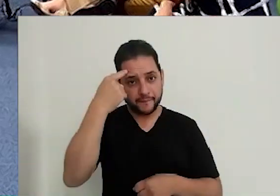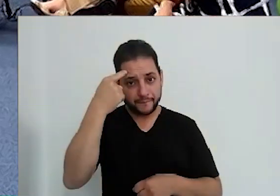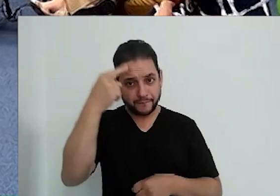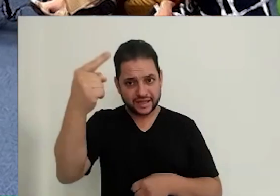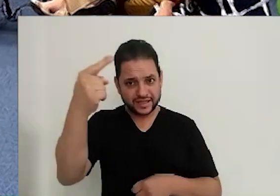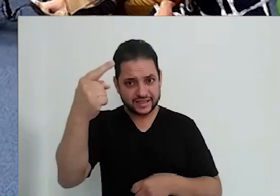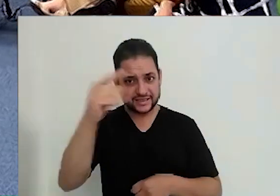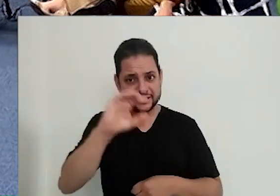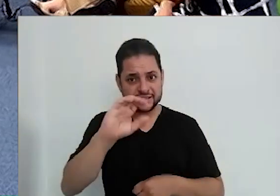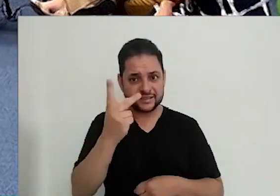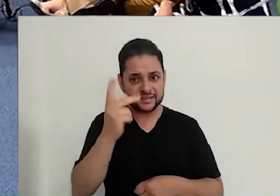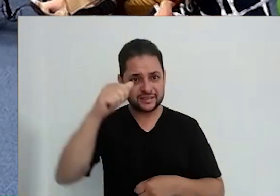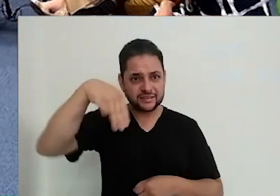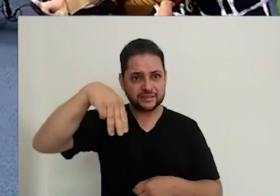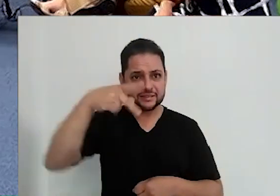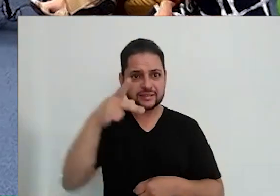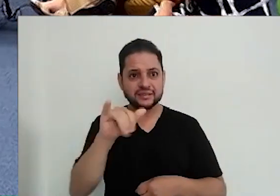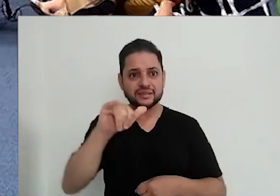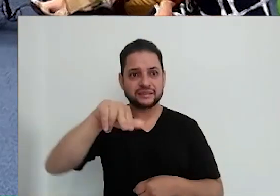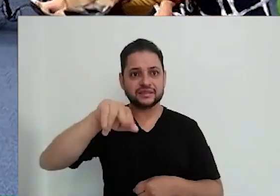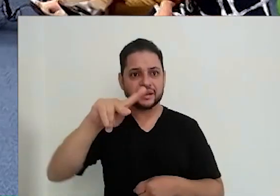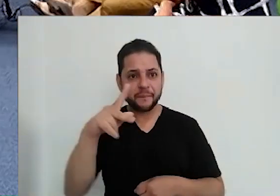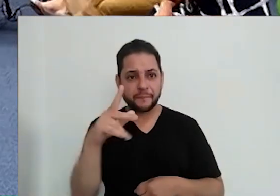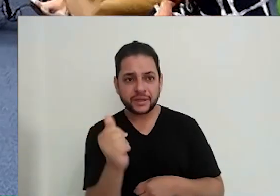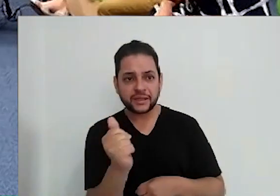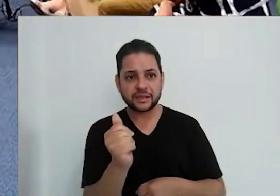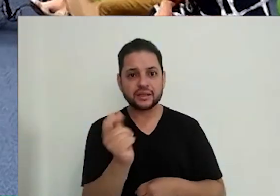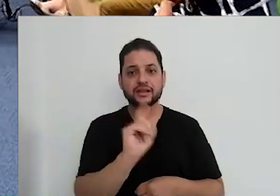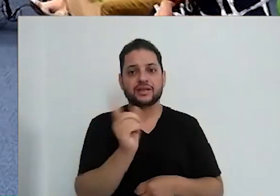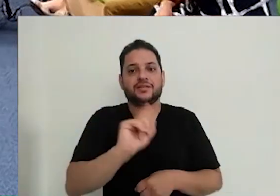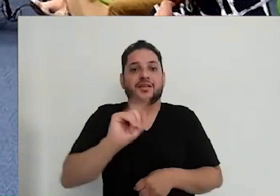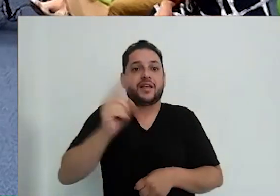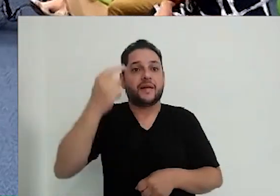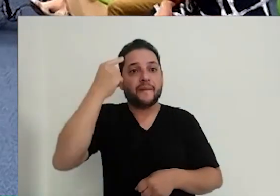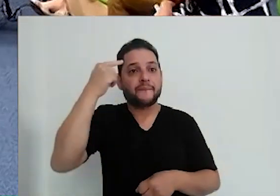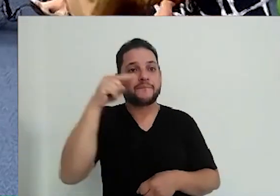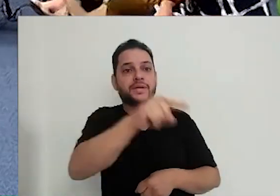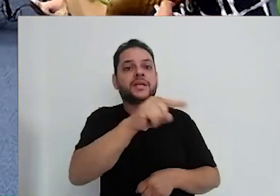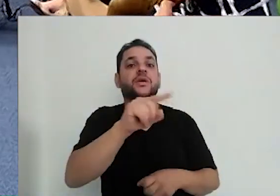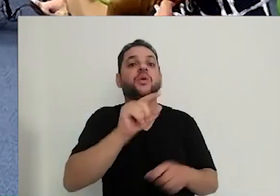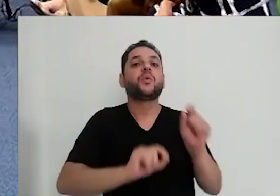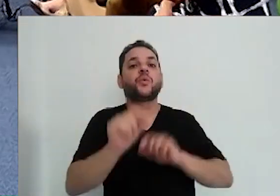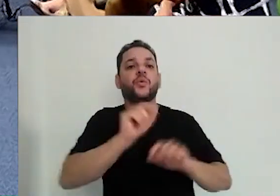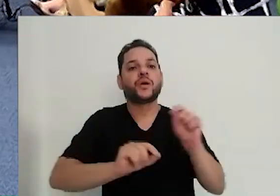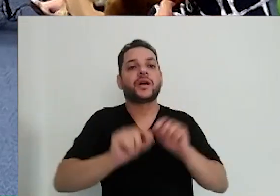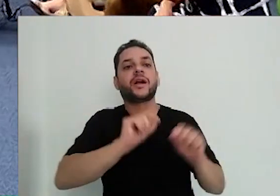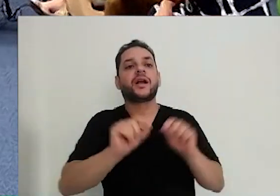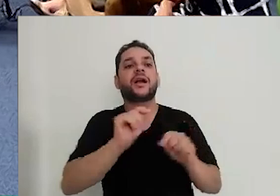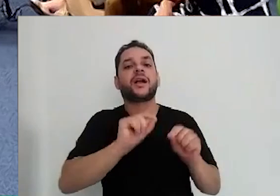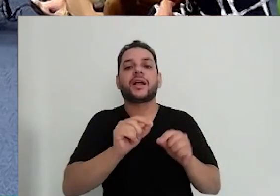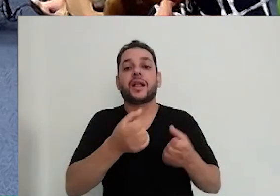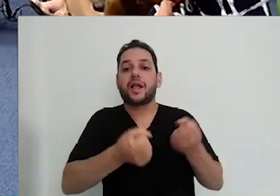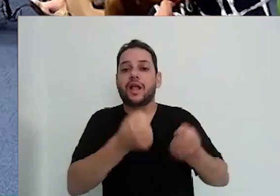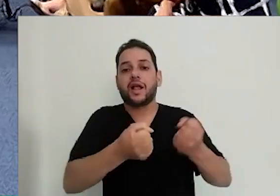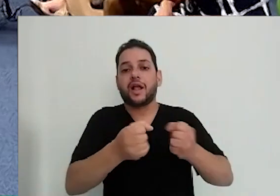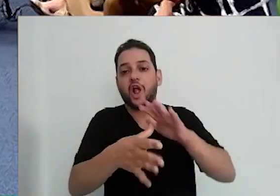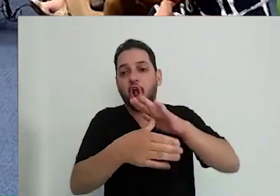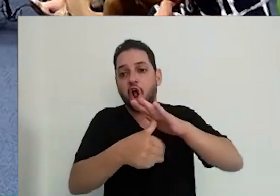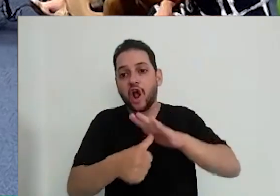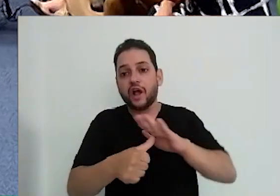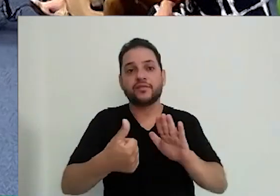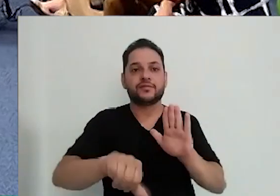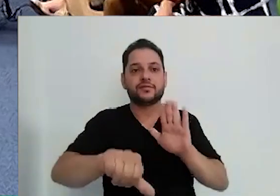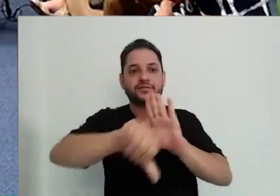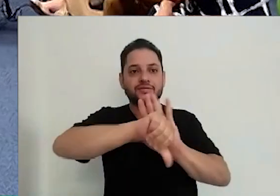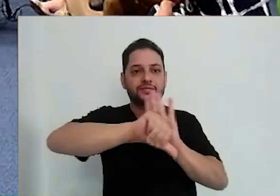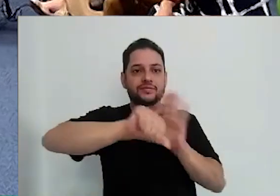no celular que perdeu na rua tão pensando no carro que foi roubado tão pensando em outros crimes muito distantes do caso